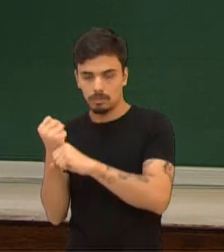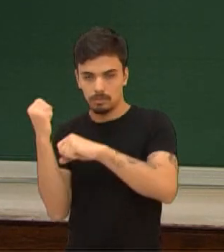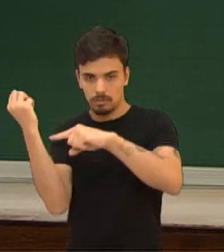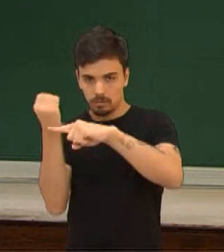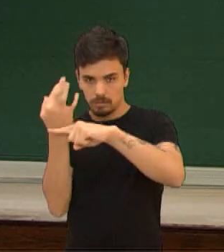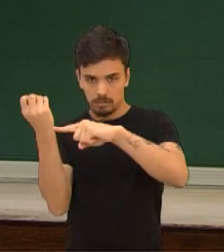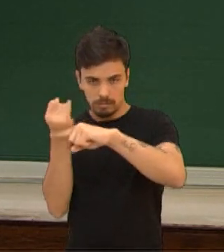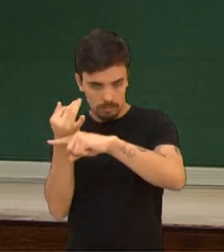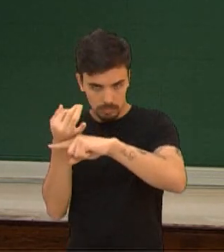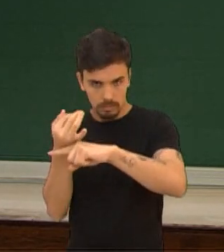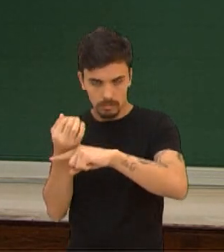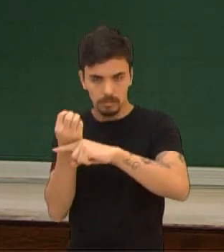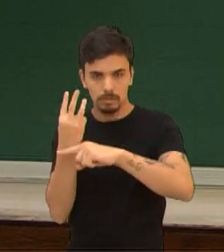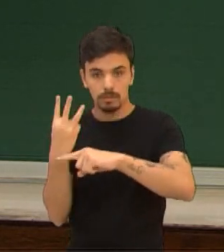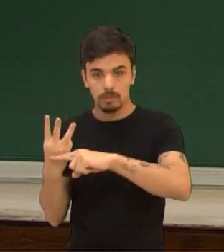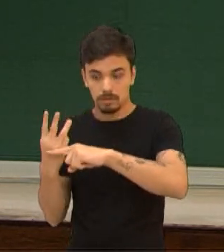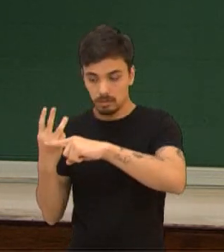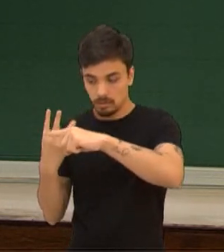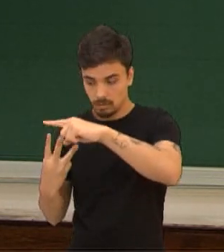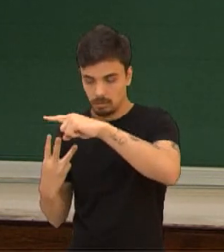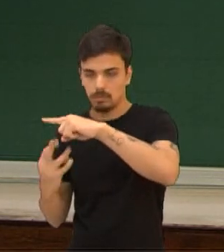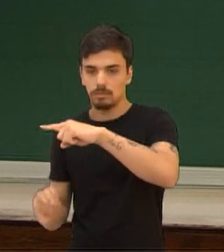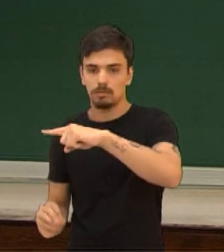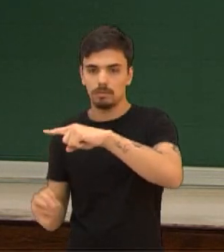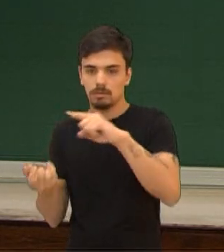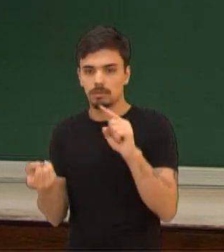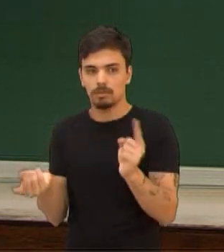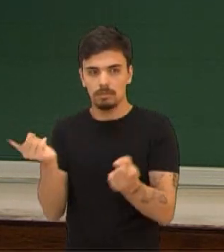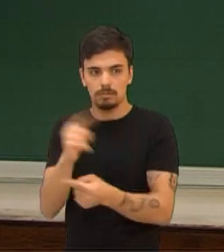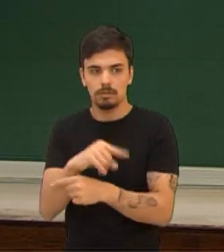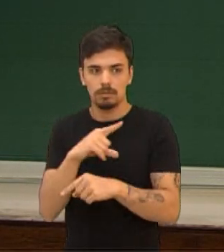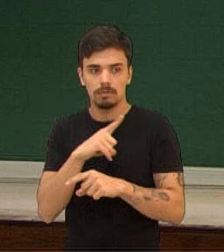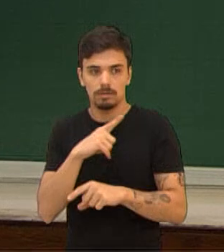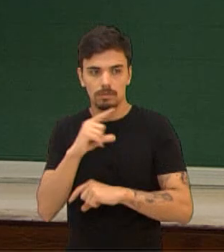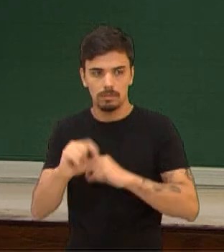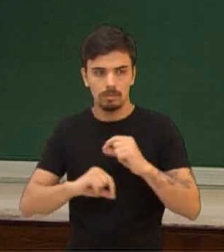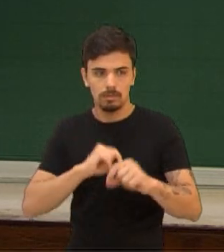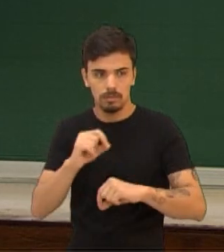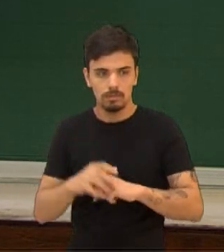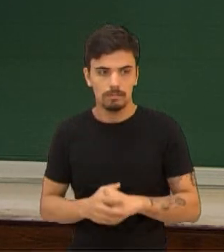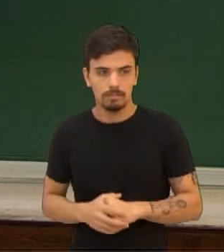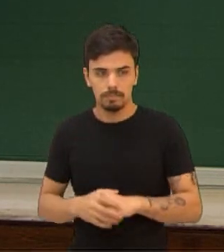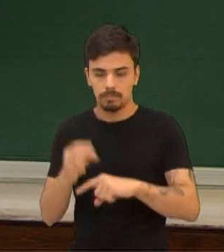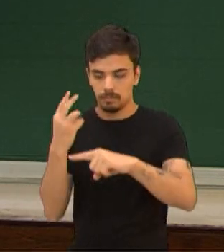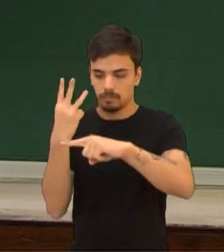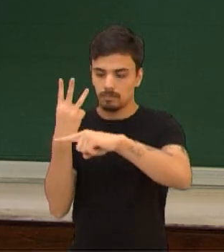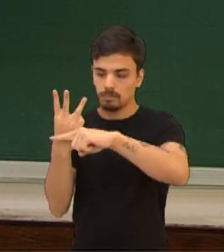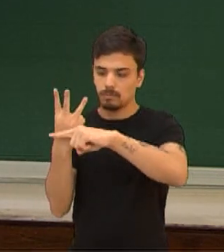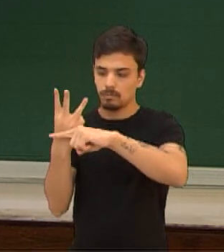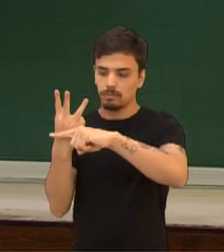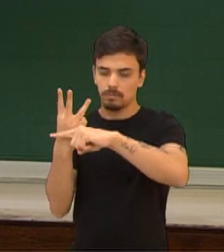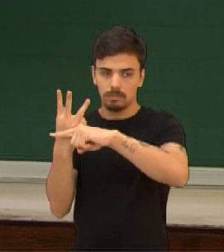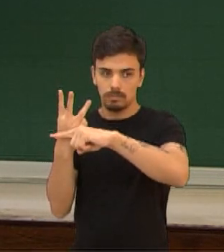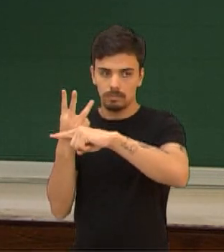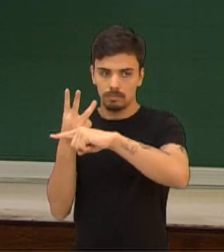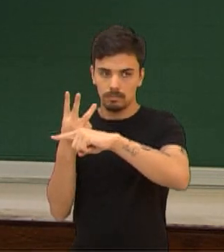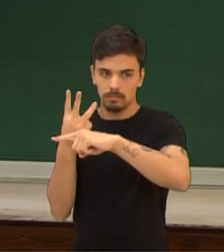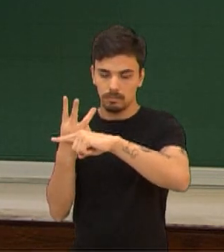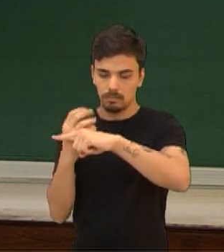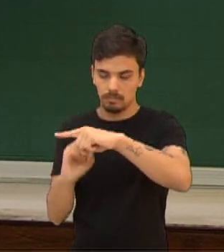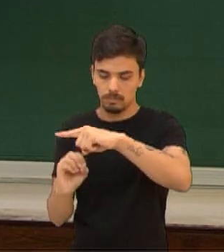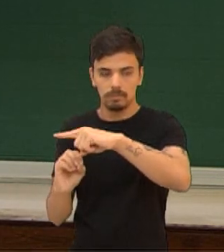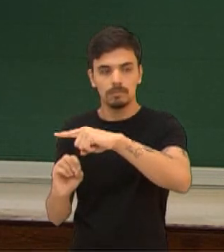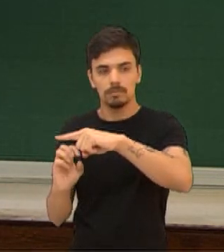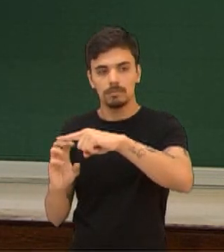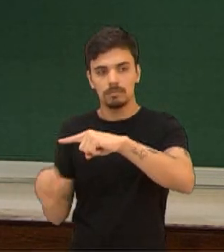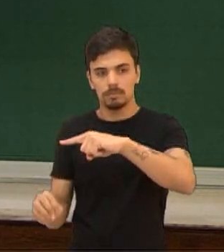3 sobre 30. Inverte novamente, temos que a capacitância equivalente é 30 sobre 3, que é